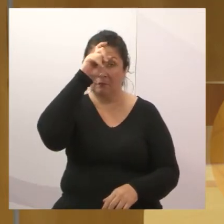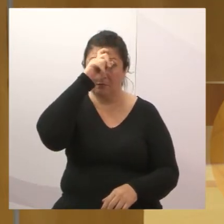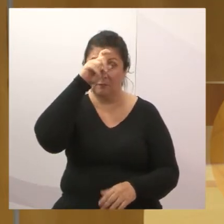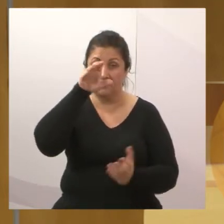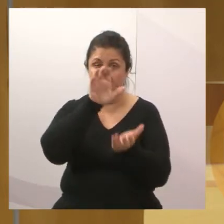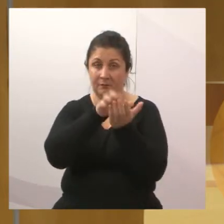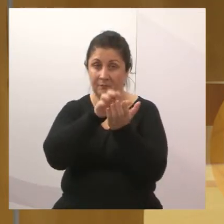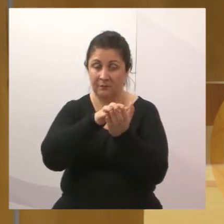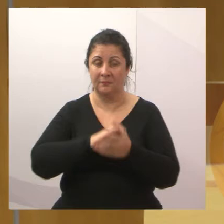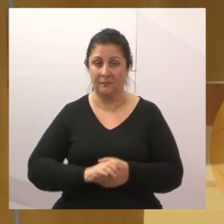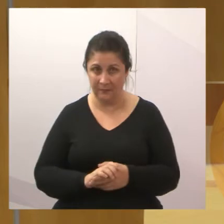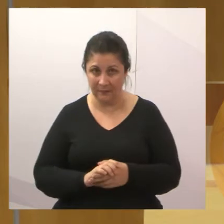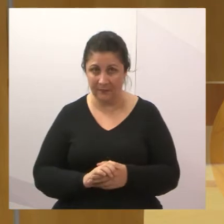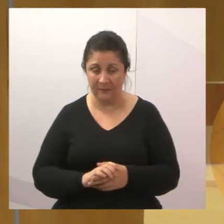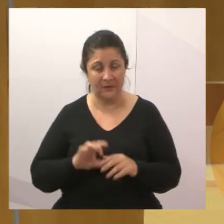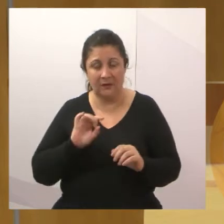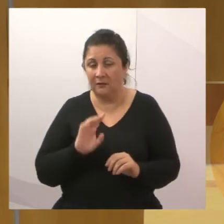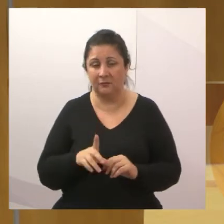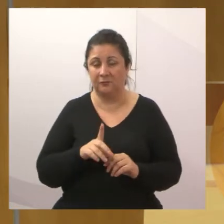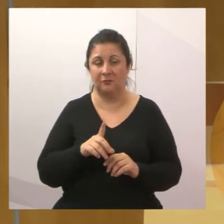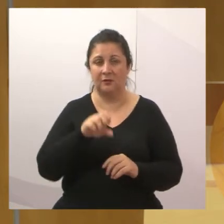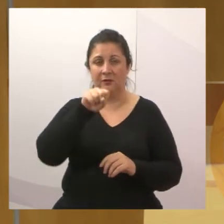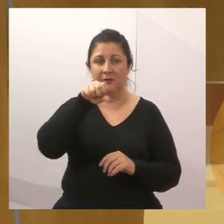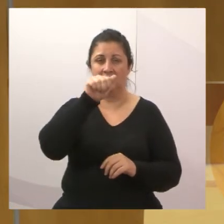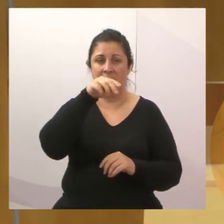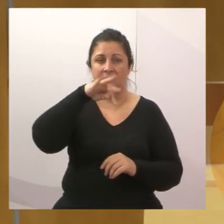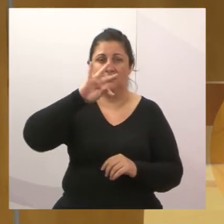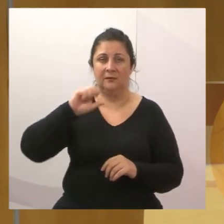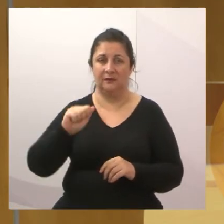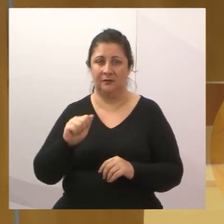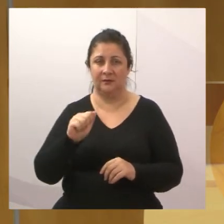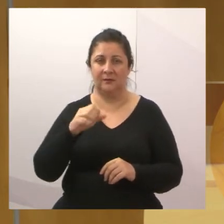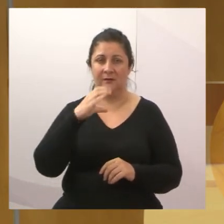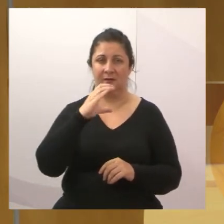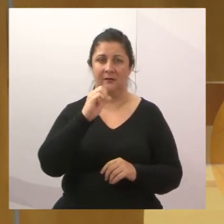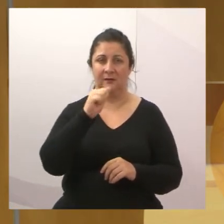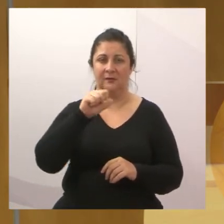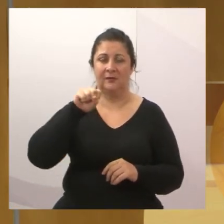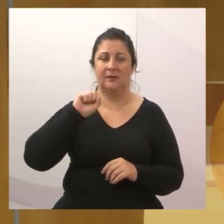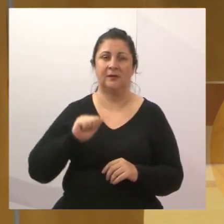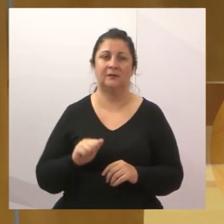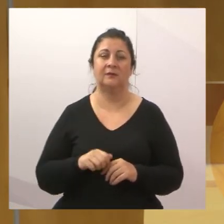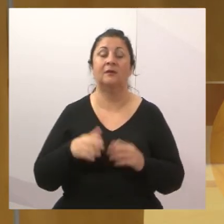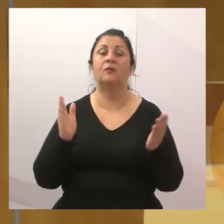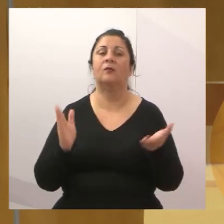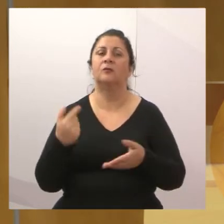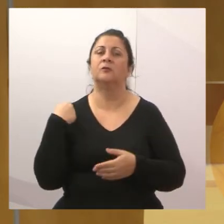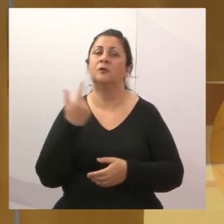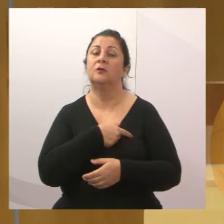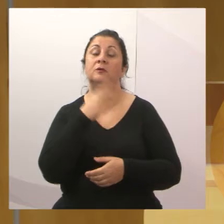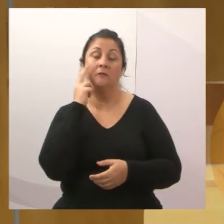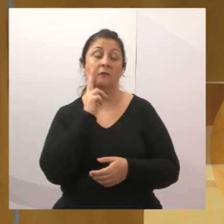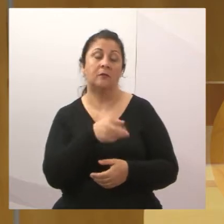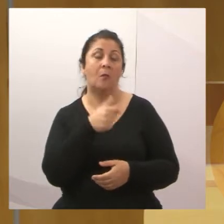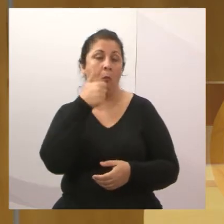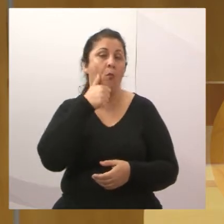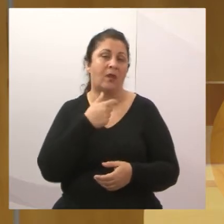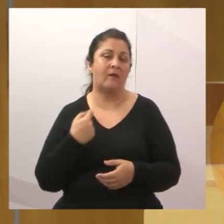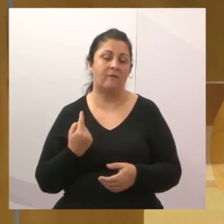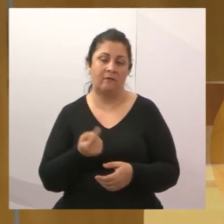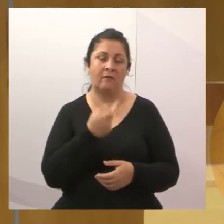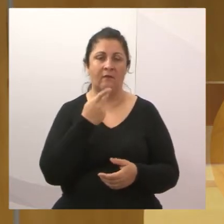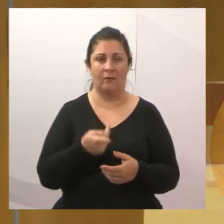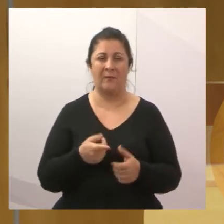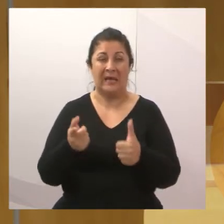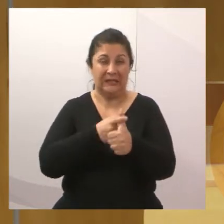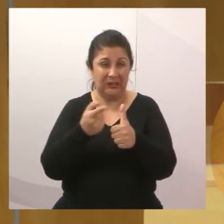cidade de Jacareí é a Santa Casa de Misericórdia. Nós vimos aqui o testemunho hoje da Irmandade, e a gente sabe o tamanho da